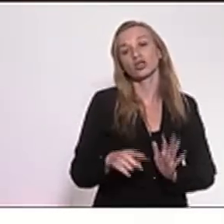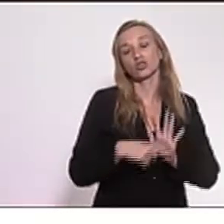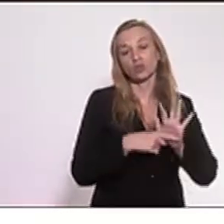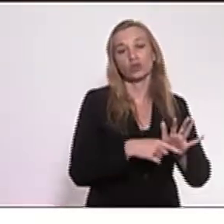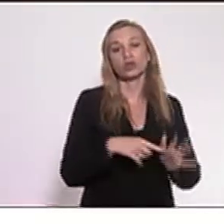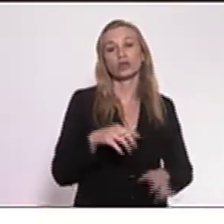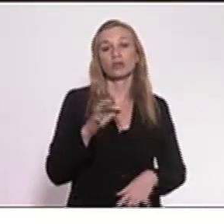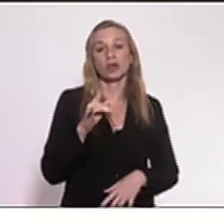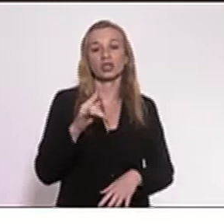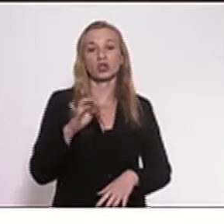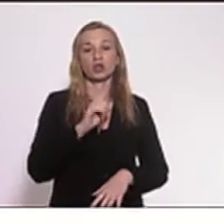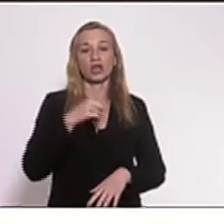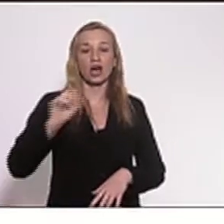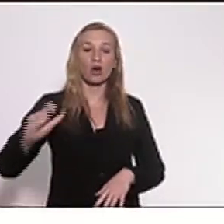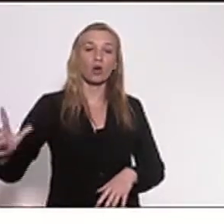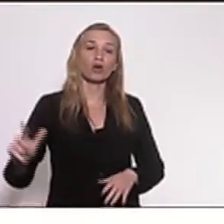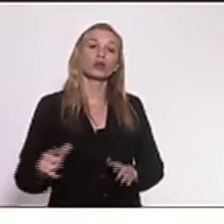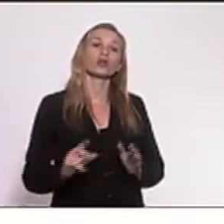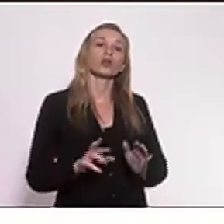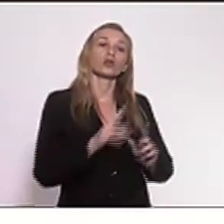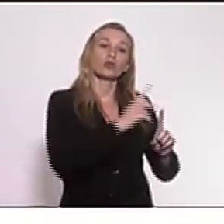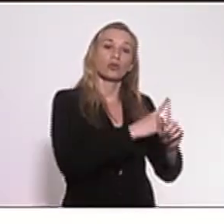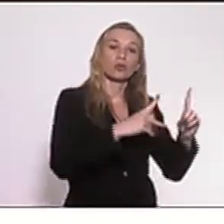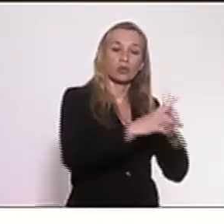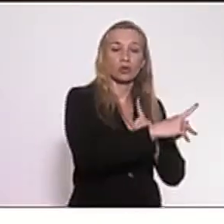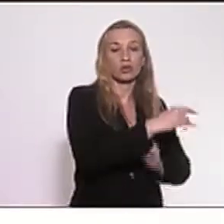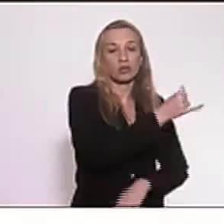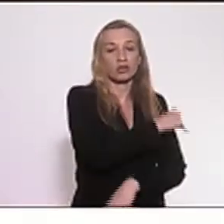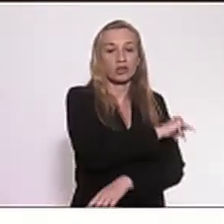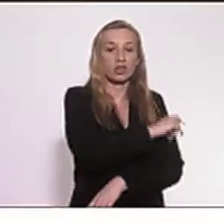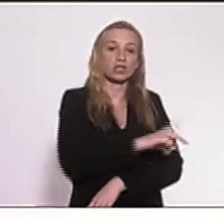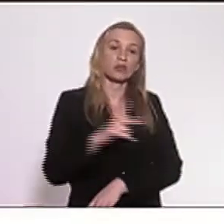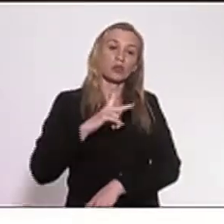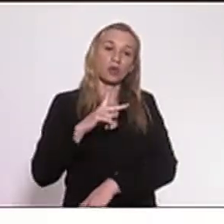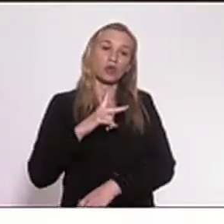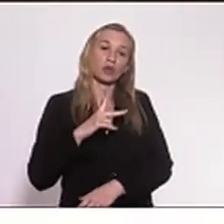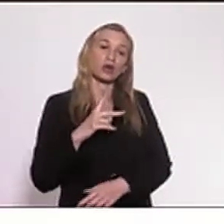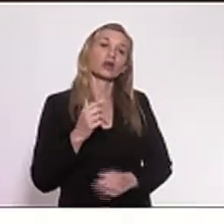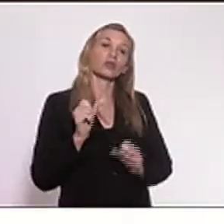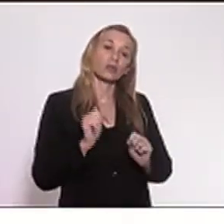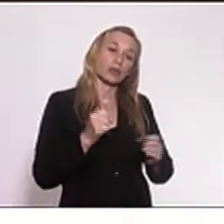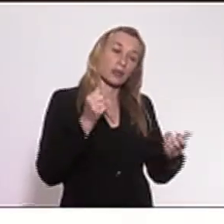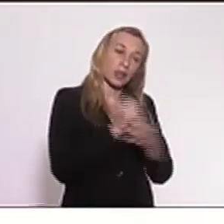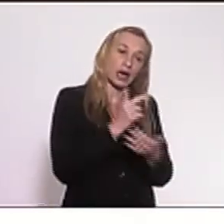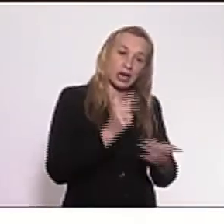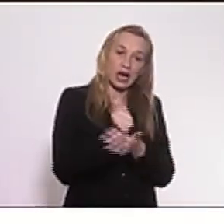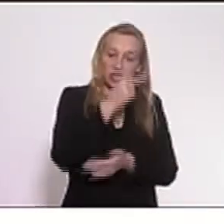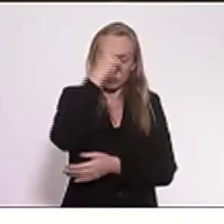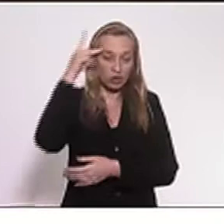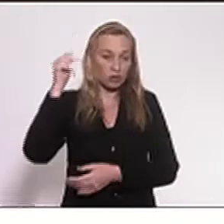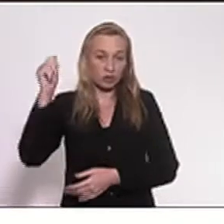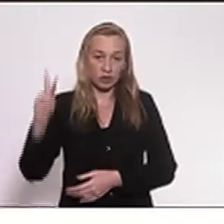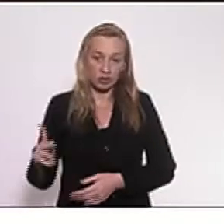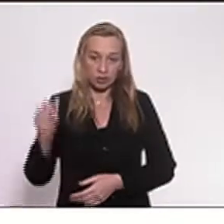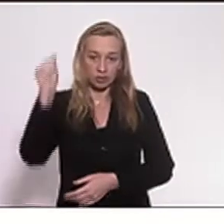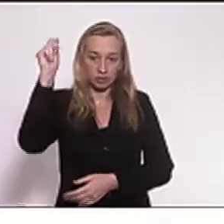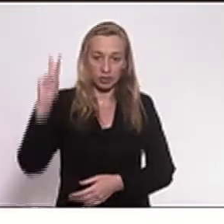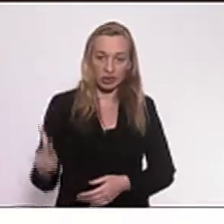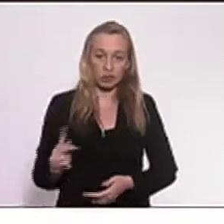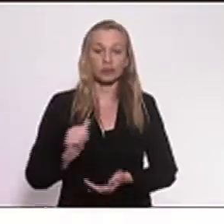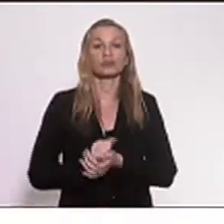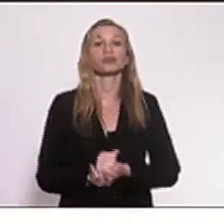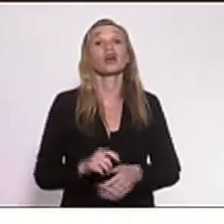Rio Previdência não tinha como ter receitas próprias para dar conta do pagamento das aposentadorias e pensões.